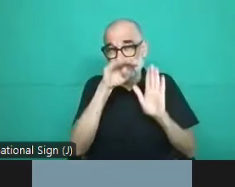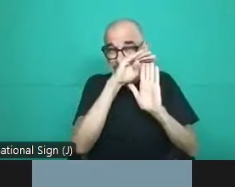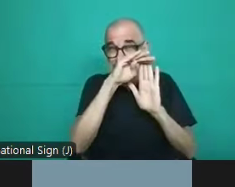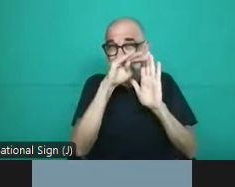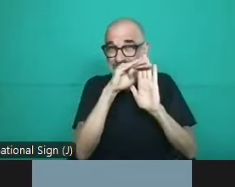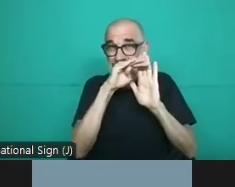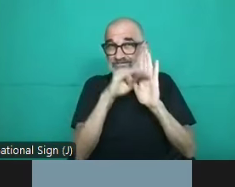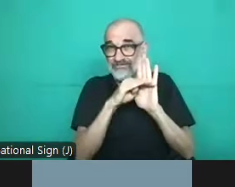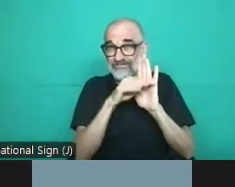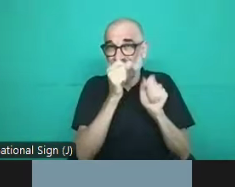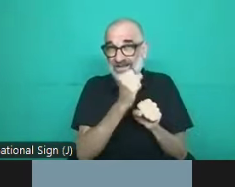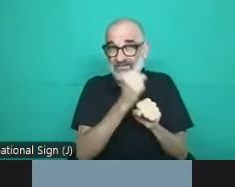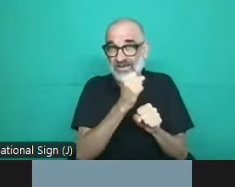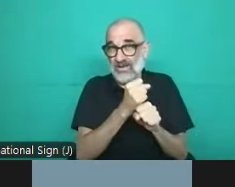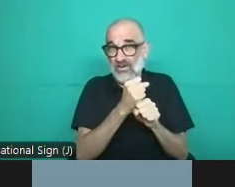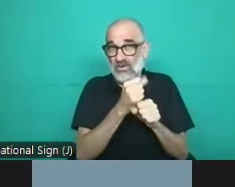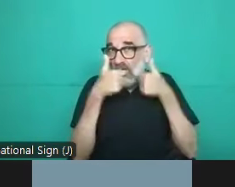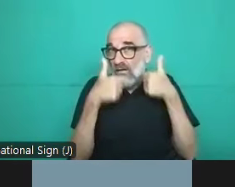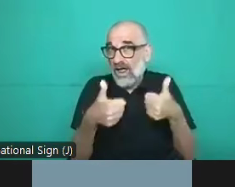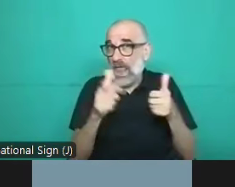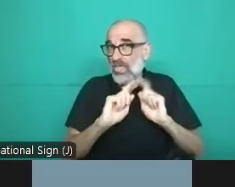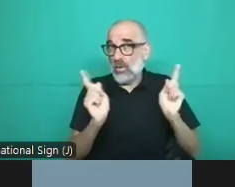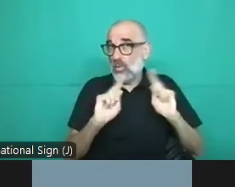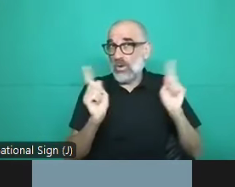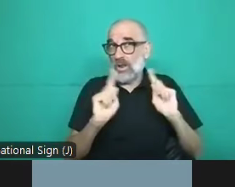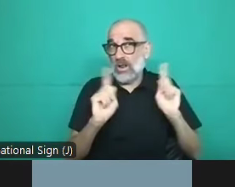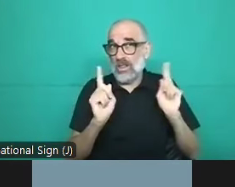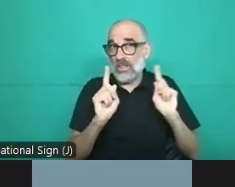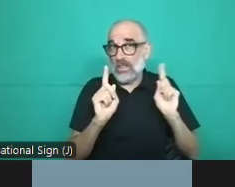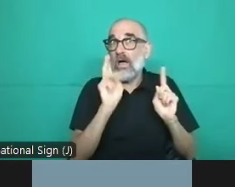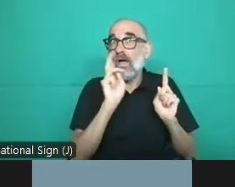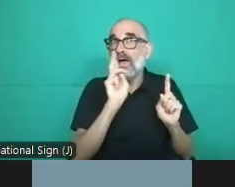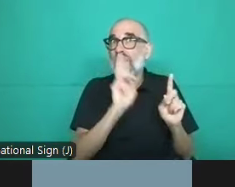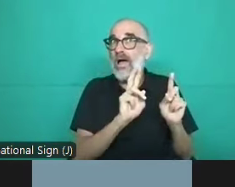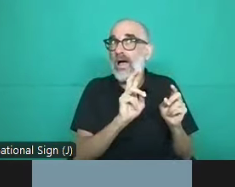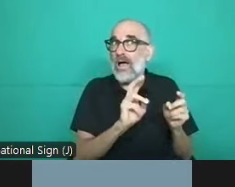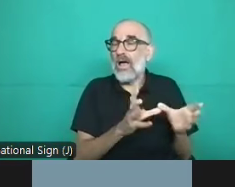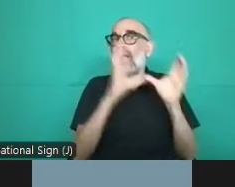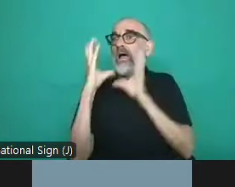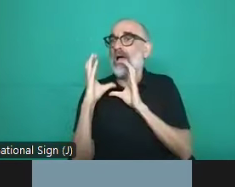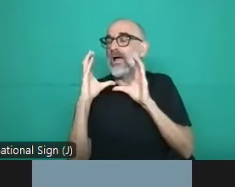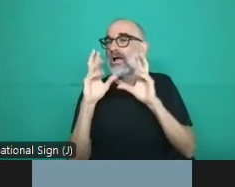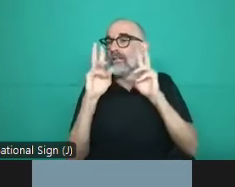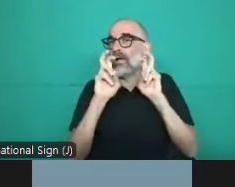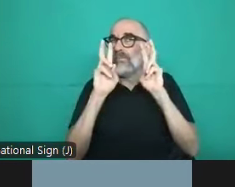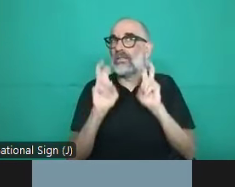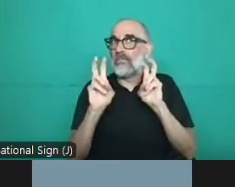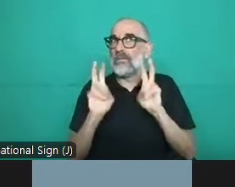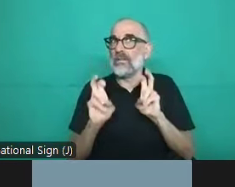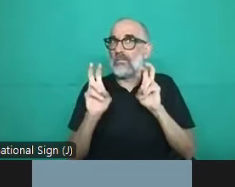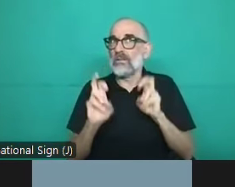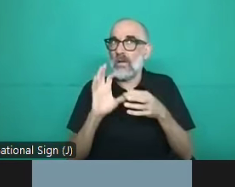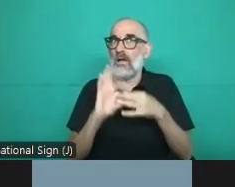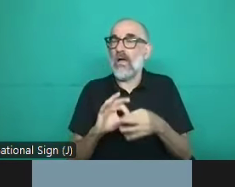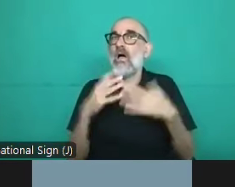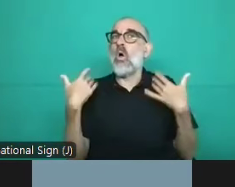trabalho responsabilidades não temas adequadas que levam a están muy gente a relevantes uma como quantidade de como temas el que tema del são día de hoy, que relevantes em tienen que ver con la relação baja aos temas de motivación del